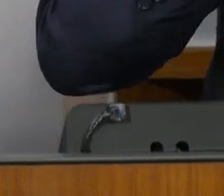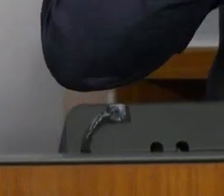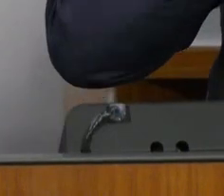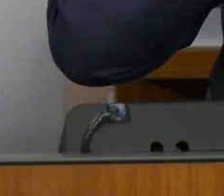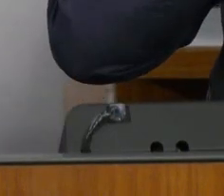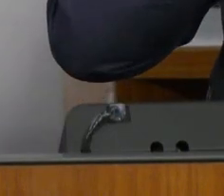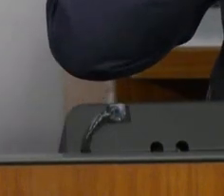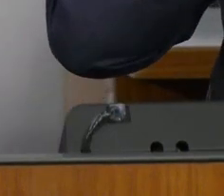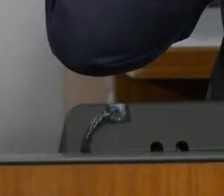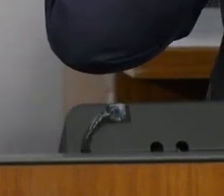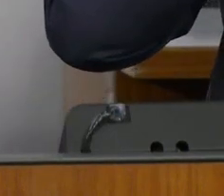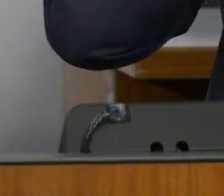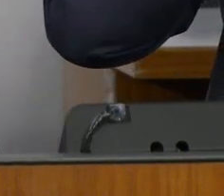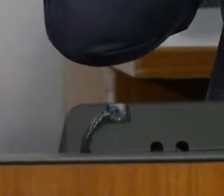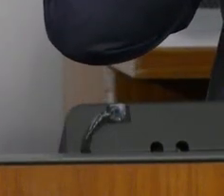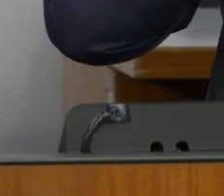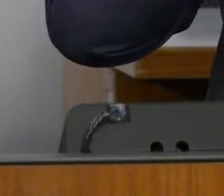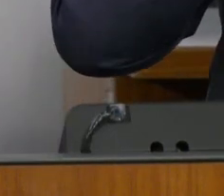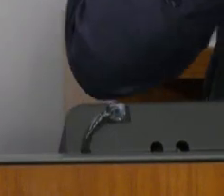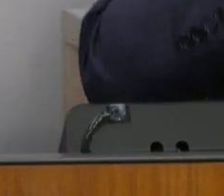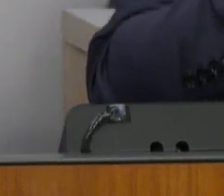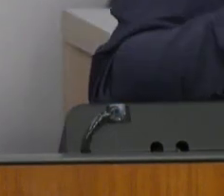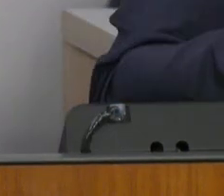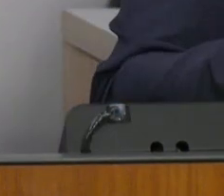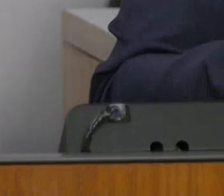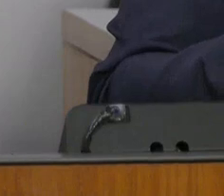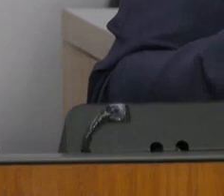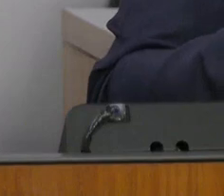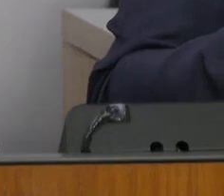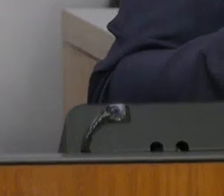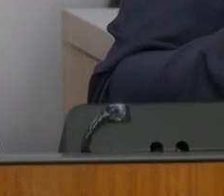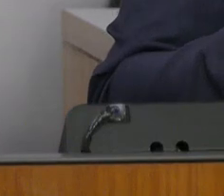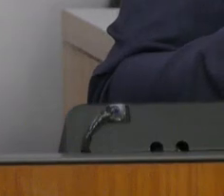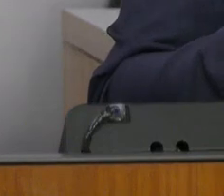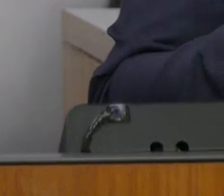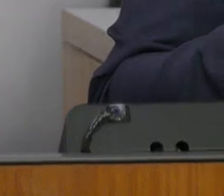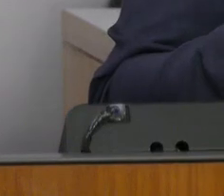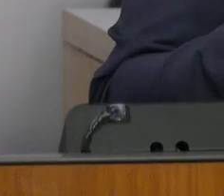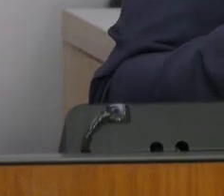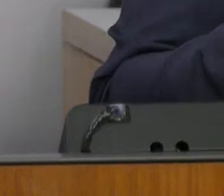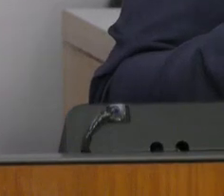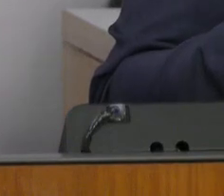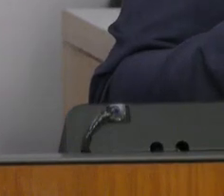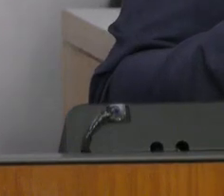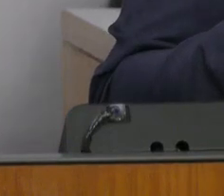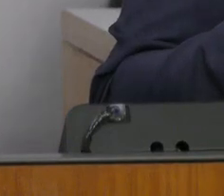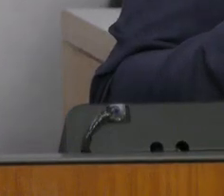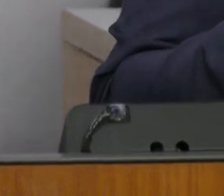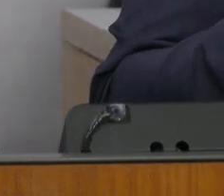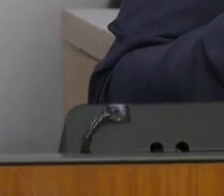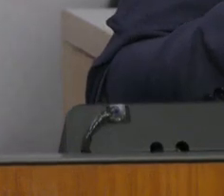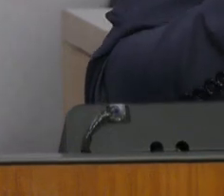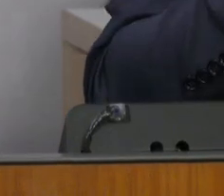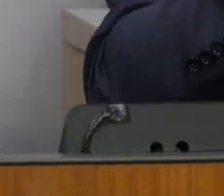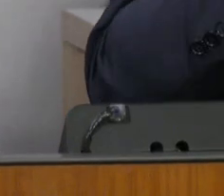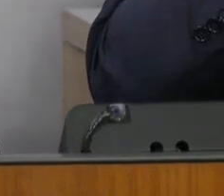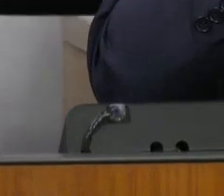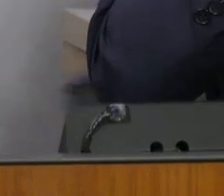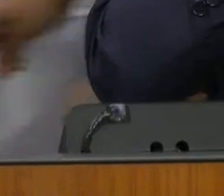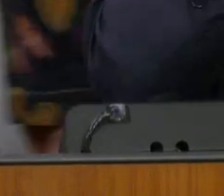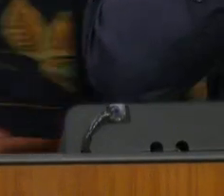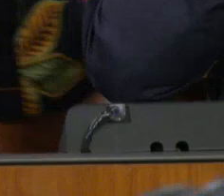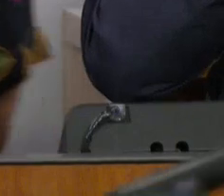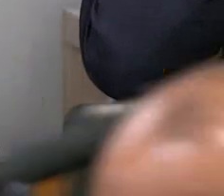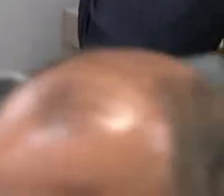especialmente pensada para isso a qual está sendo executada por meio de dentro